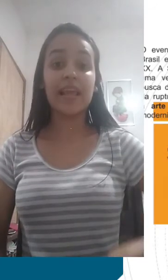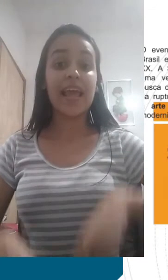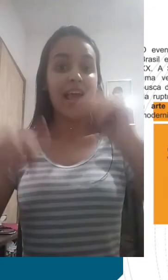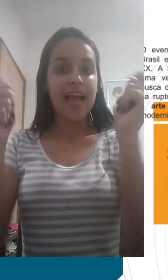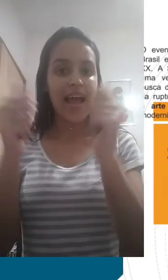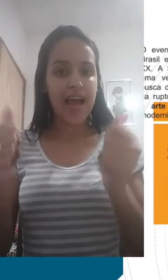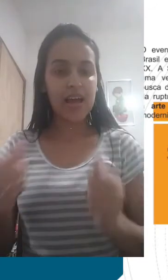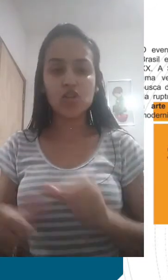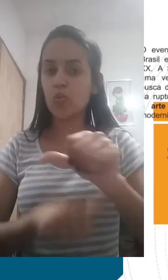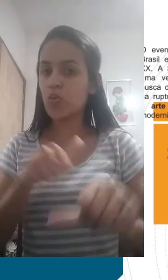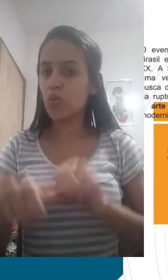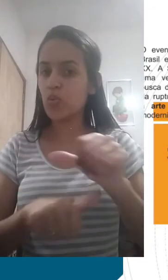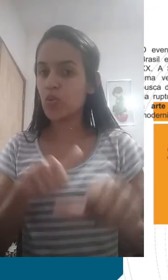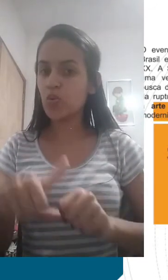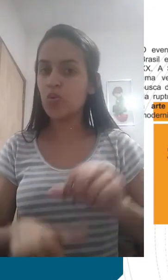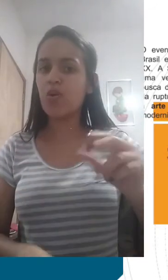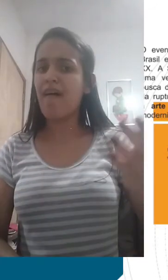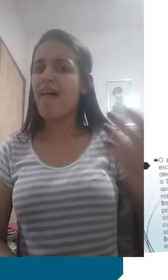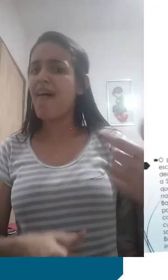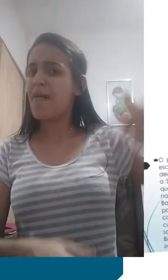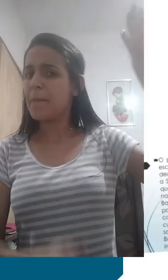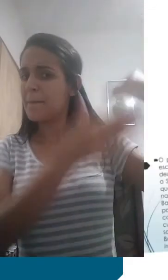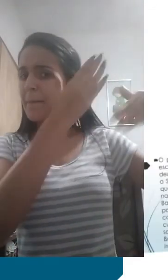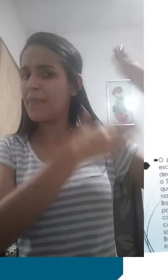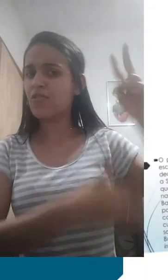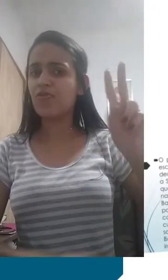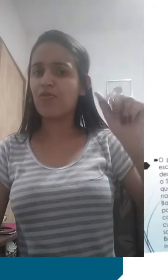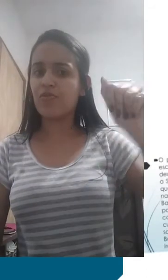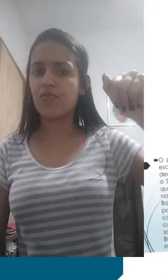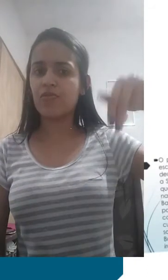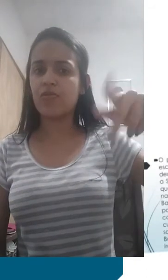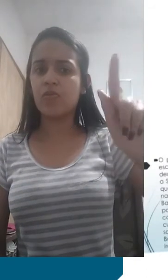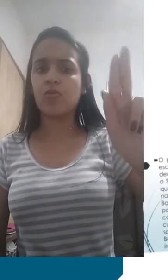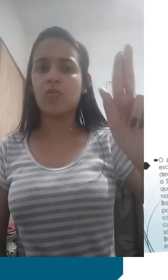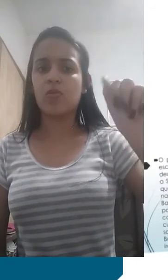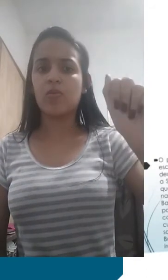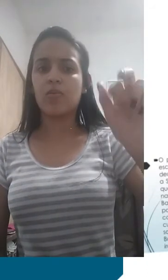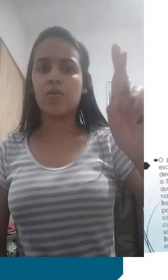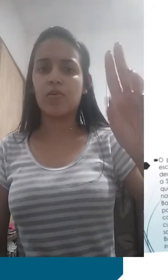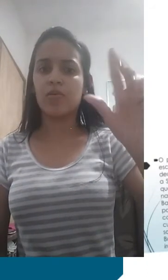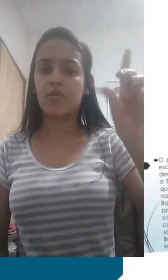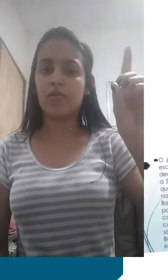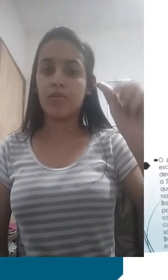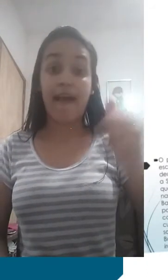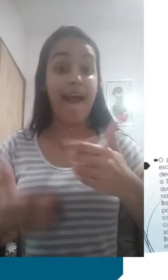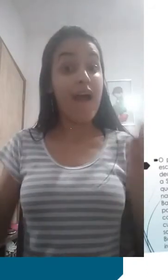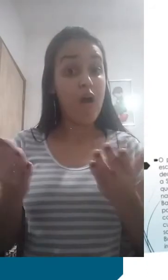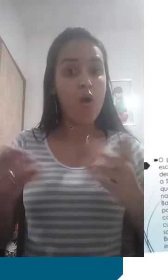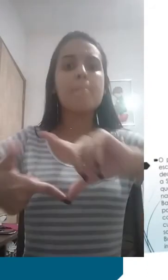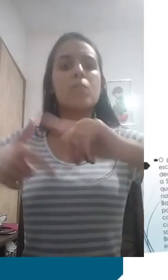vanguarda para o modernismo. Um exemplo de poesia presente na Semana de Arte Moderna de